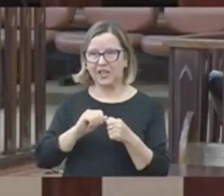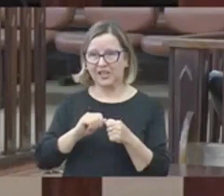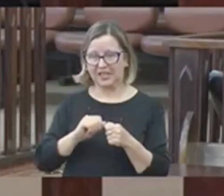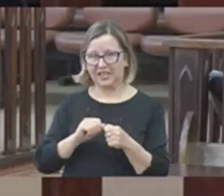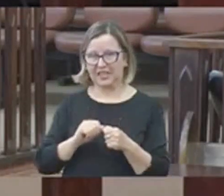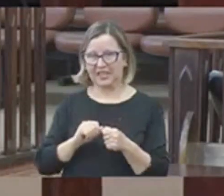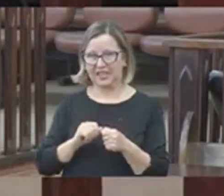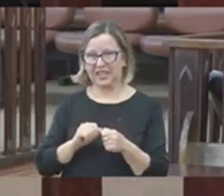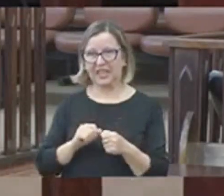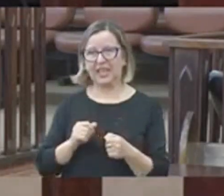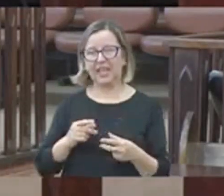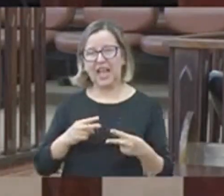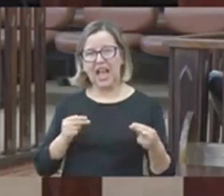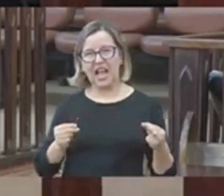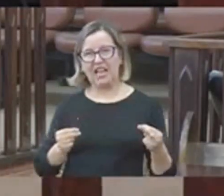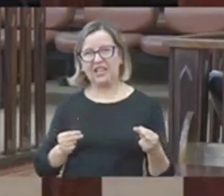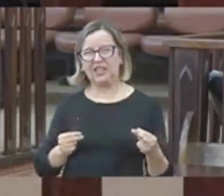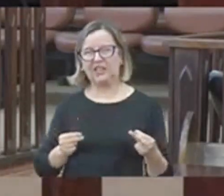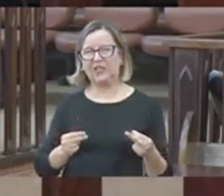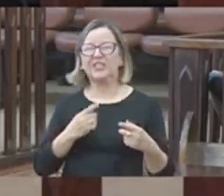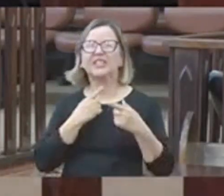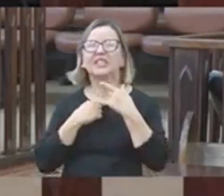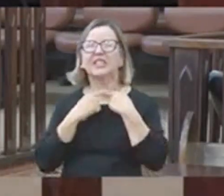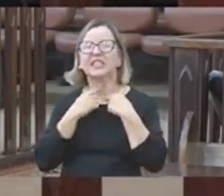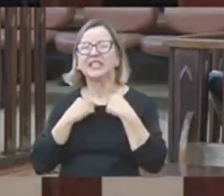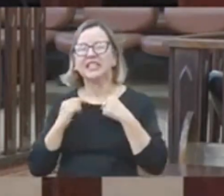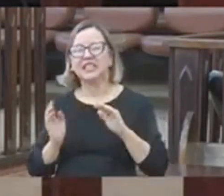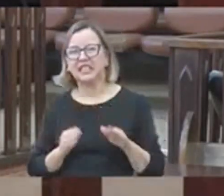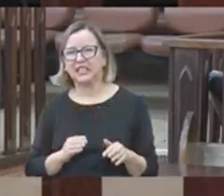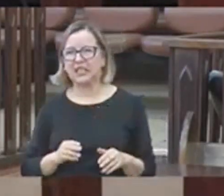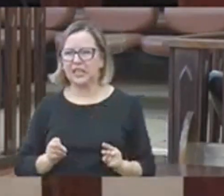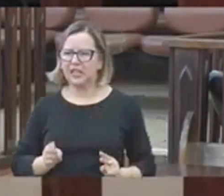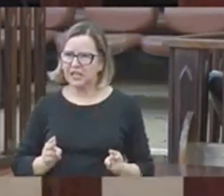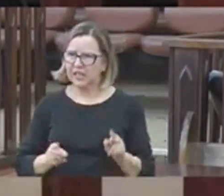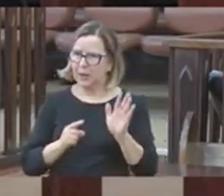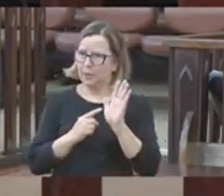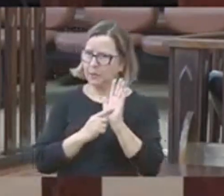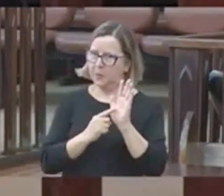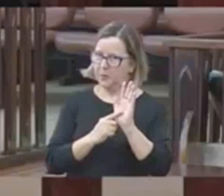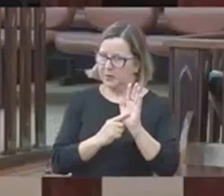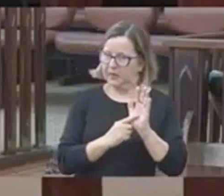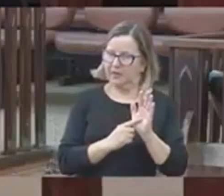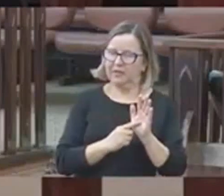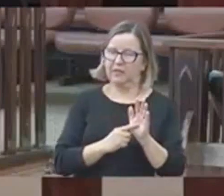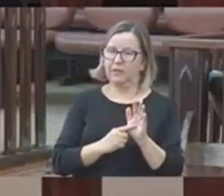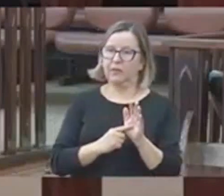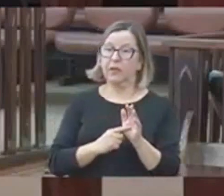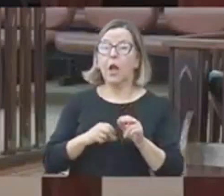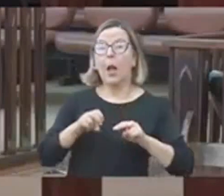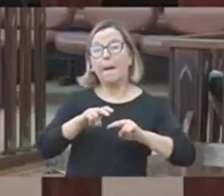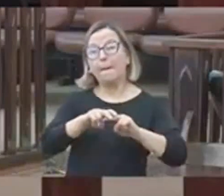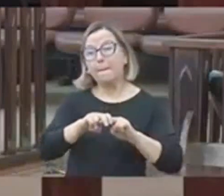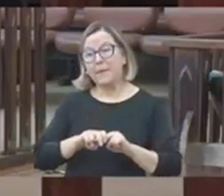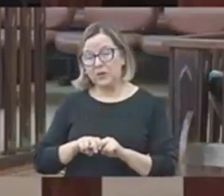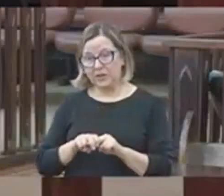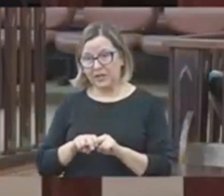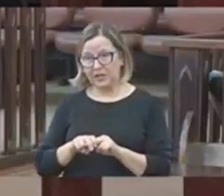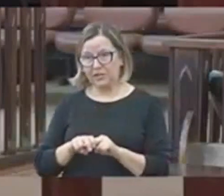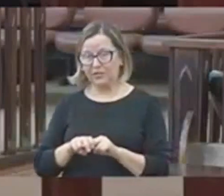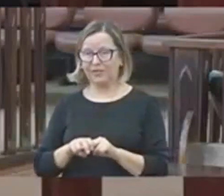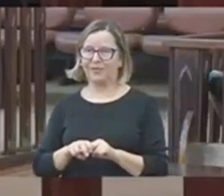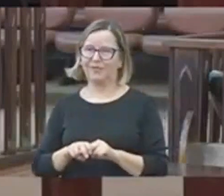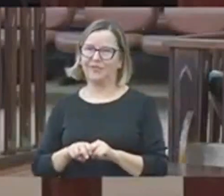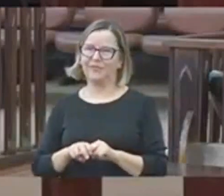Esta pregação insistente tem levado à desestruturação da família.